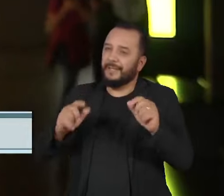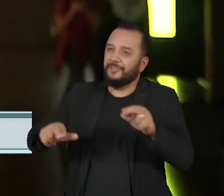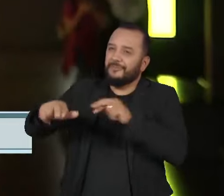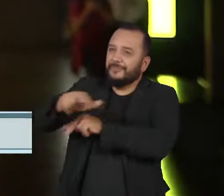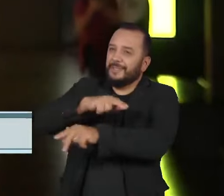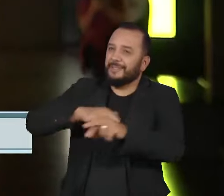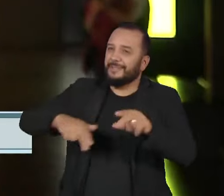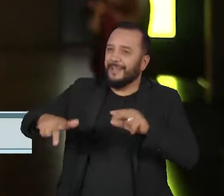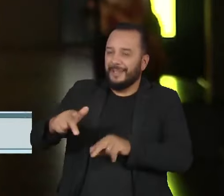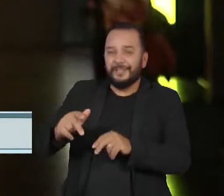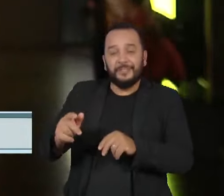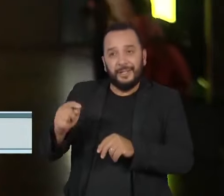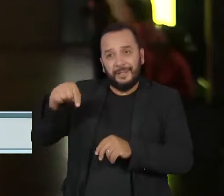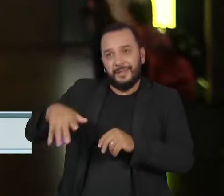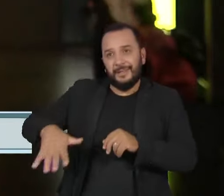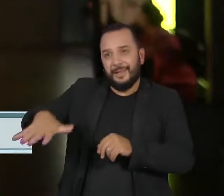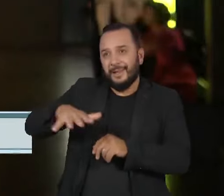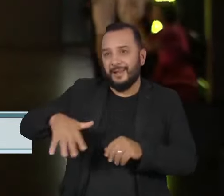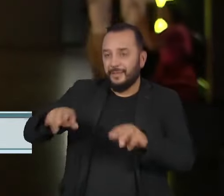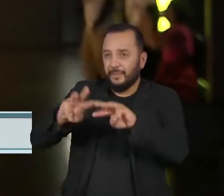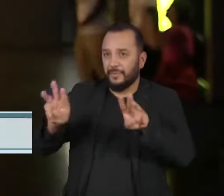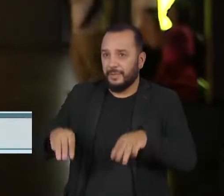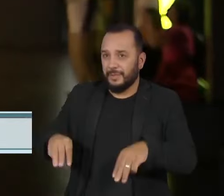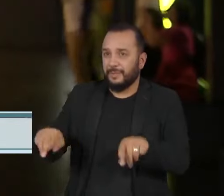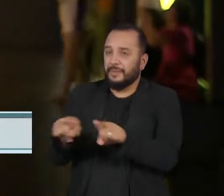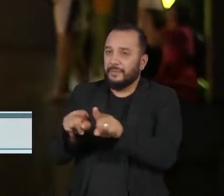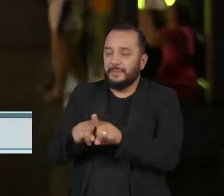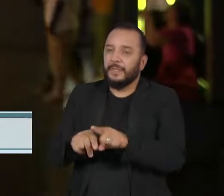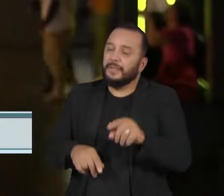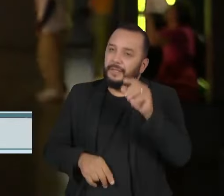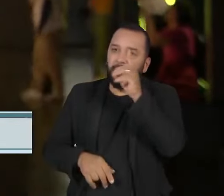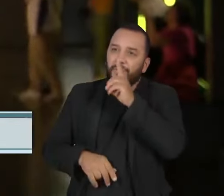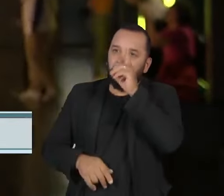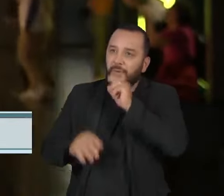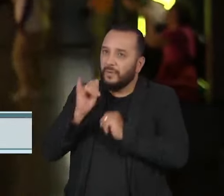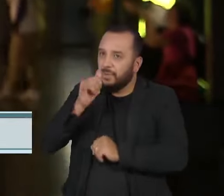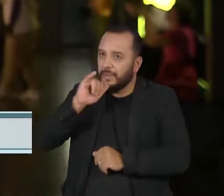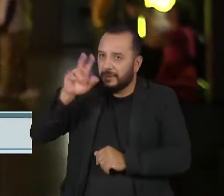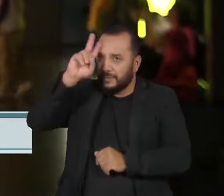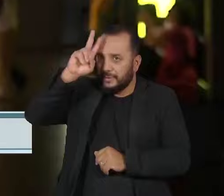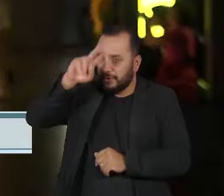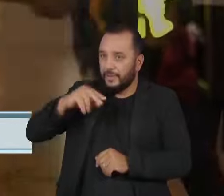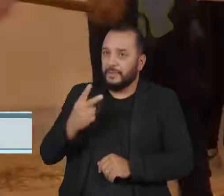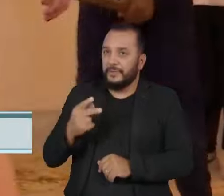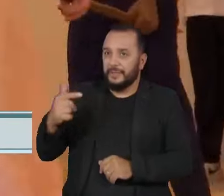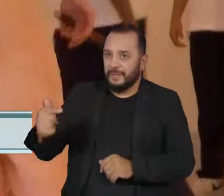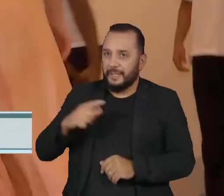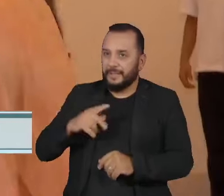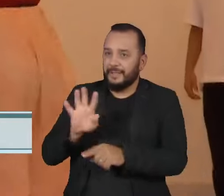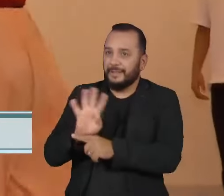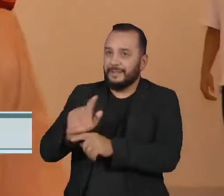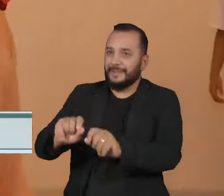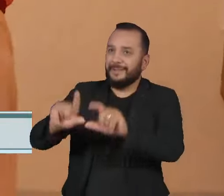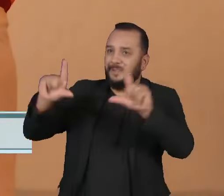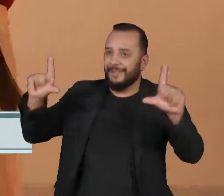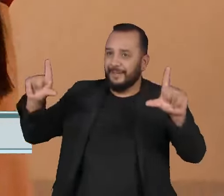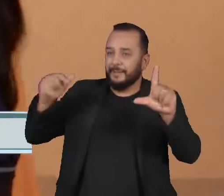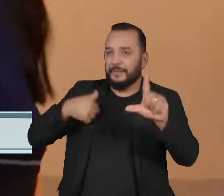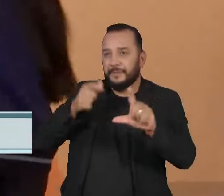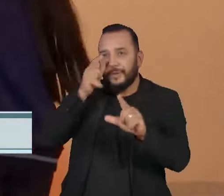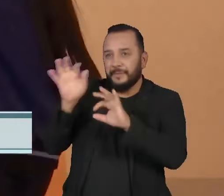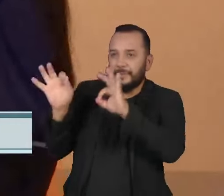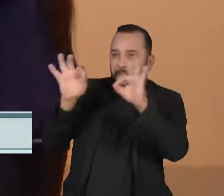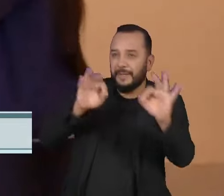diversidade aqui do território do museu. No domingo a gente tem contação de histórias e no dia 27 uma sessão de cinema ao ar livre, onde a gente vai passar o